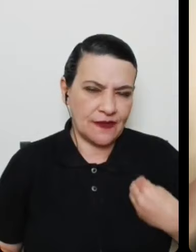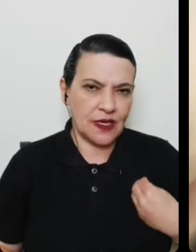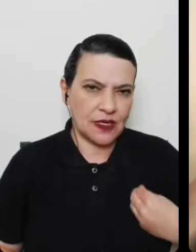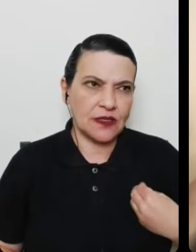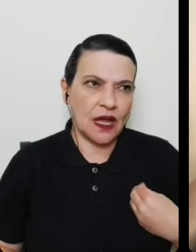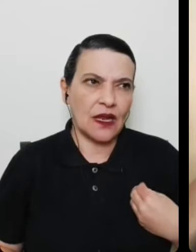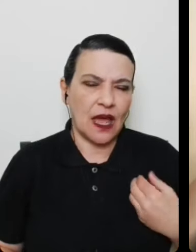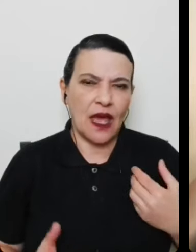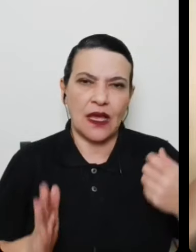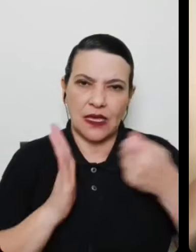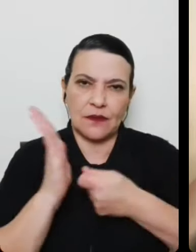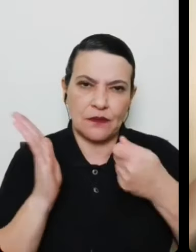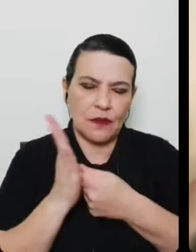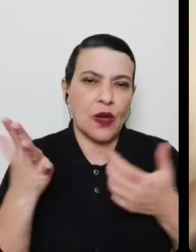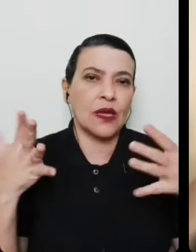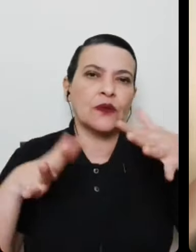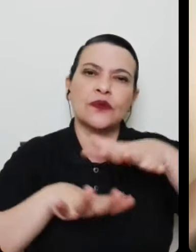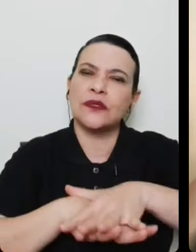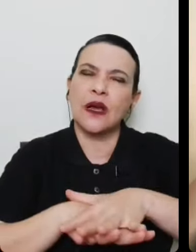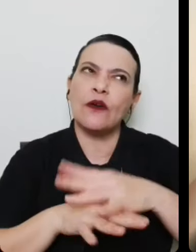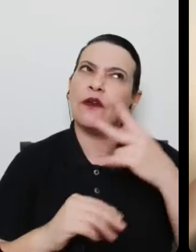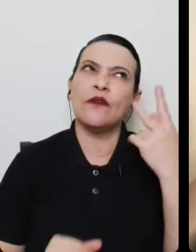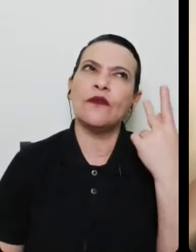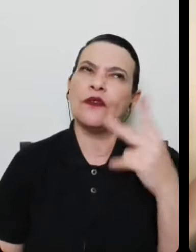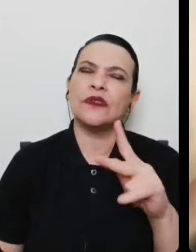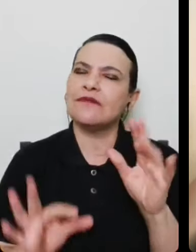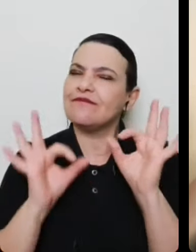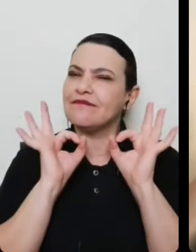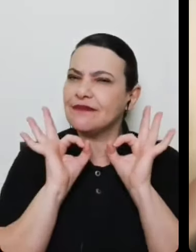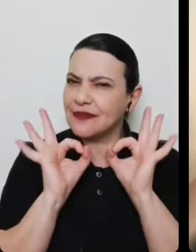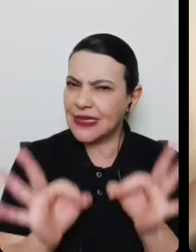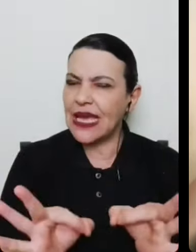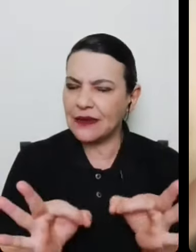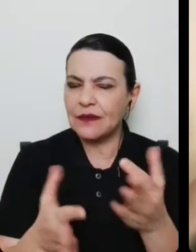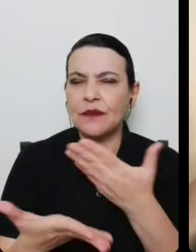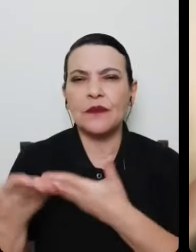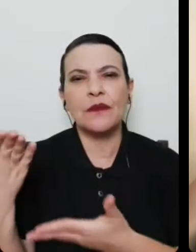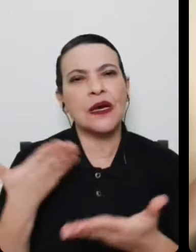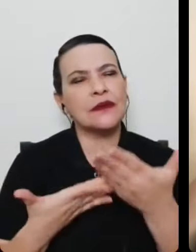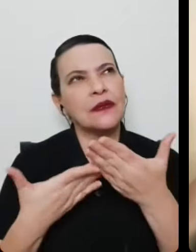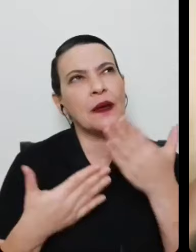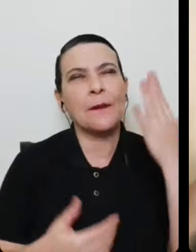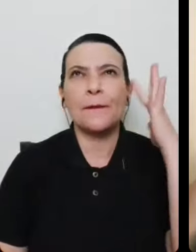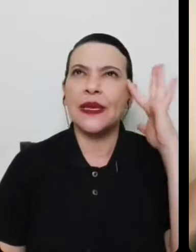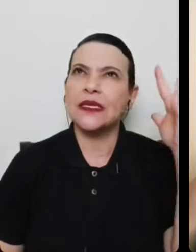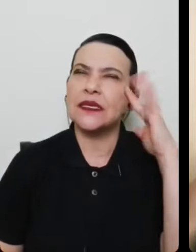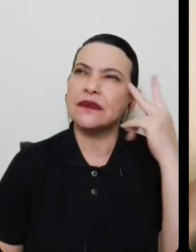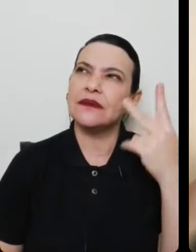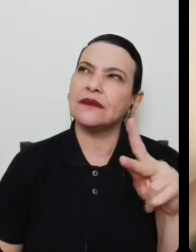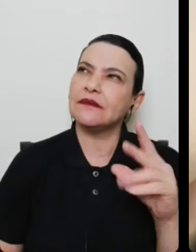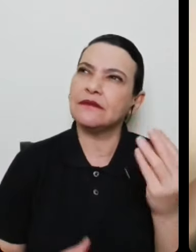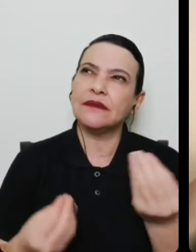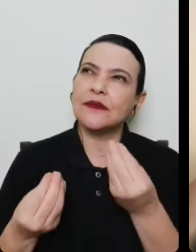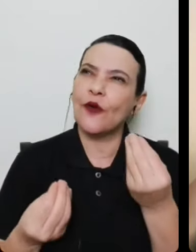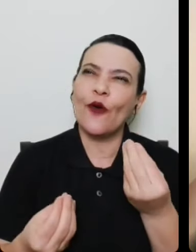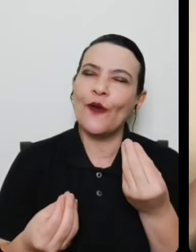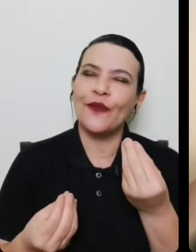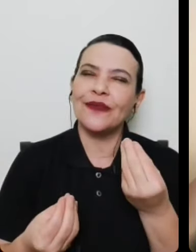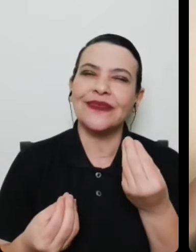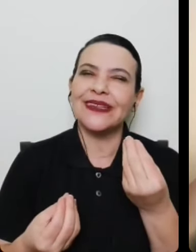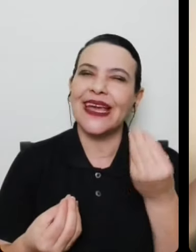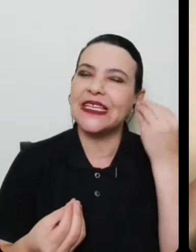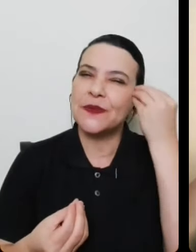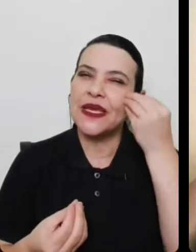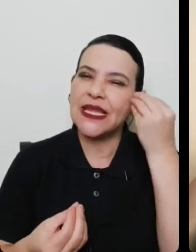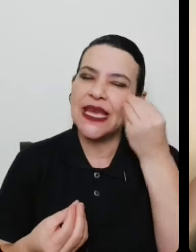acha que você vai, certamente, né? É uma troca, né? Mas estou pensando assim, o que você está pensando em levar lá na bagagem para eles? Sei que